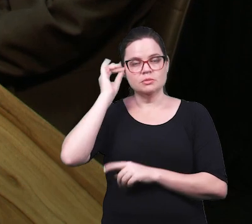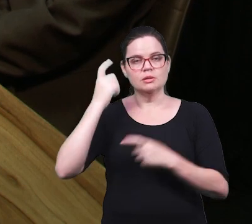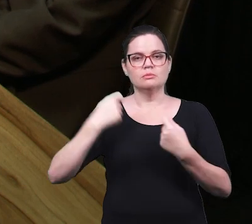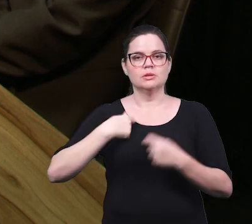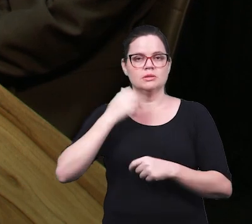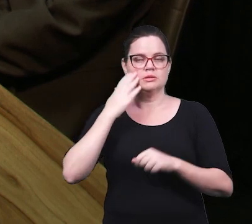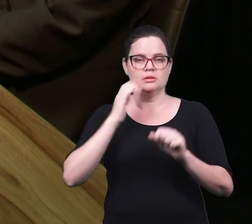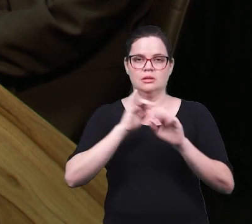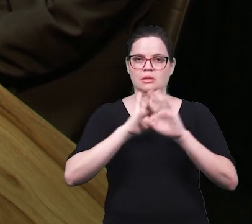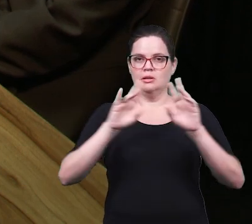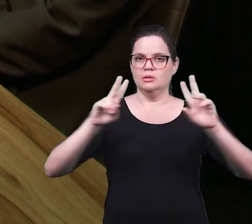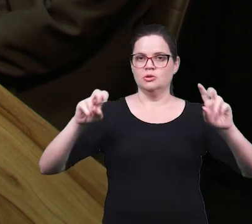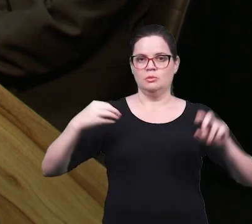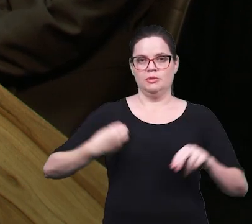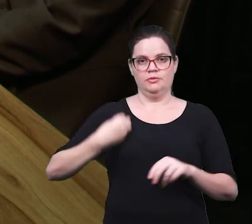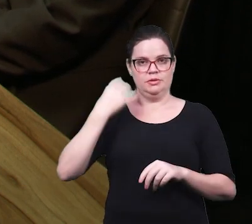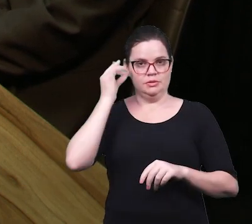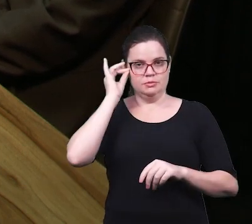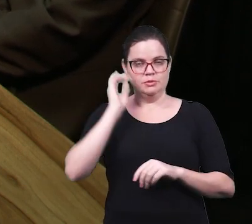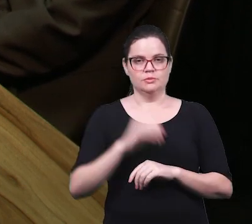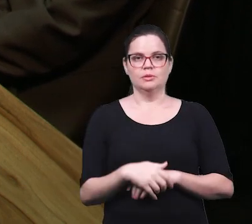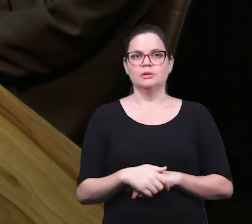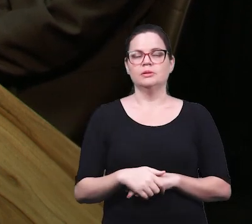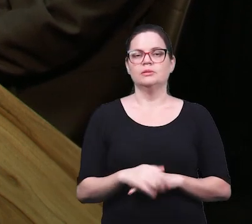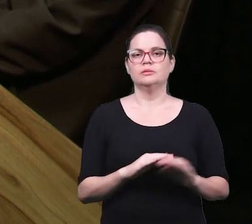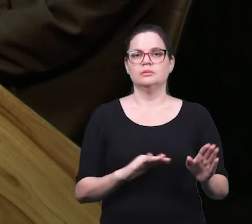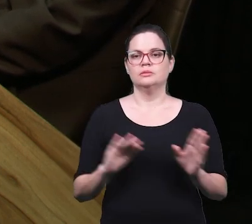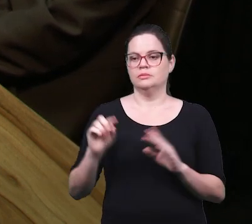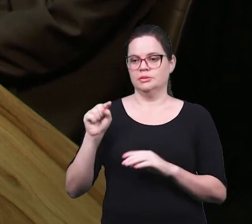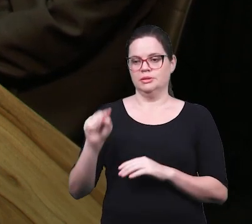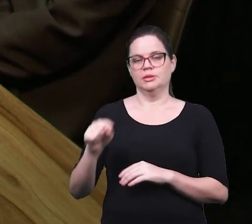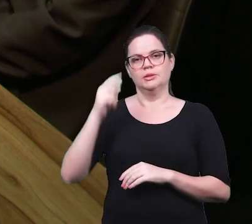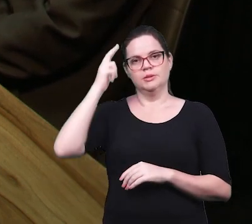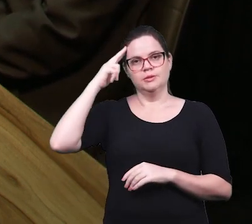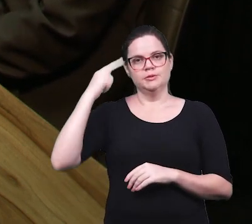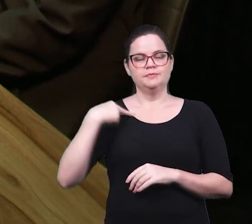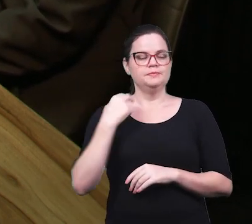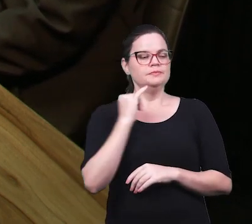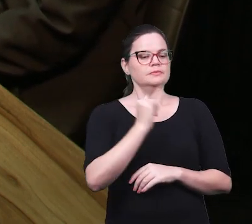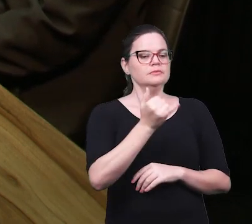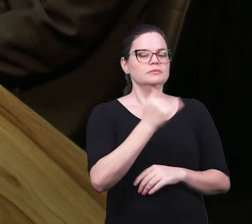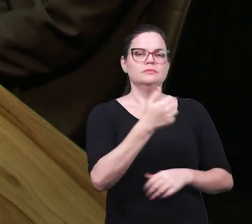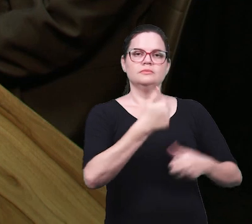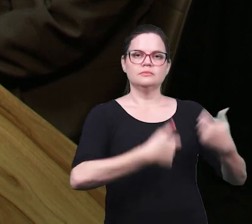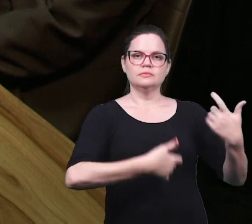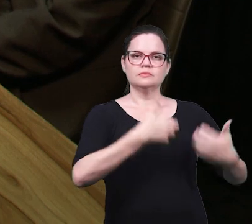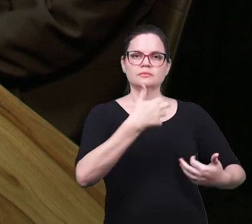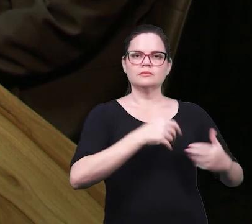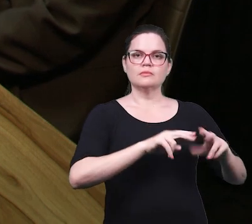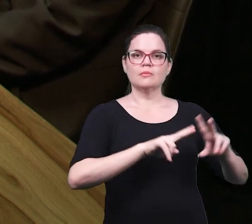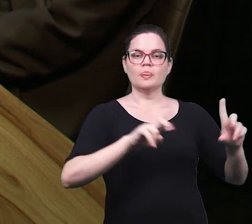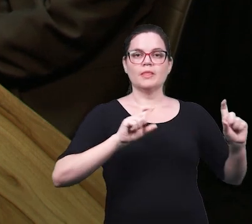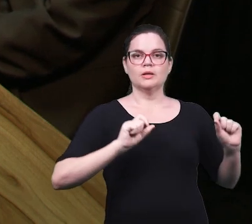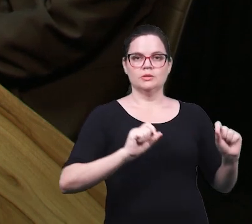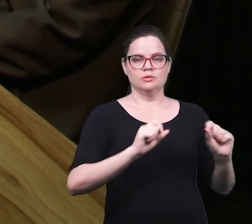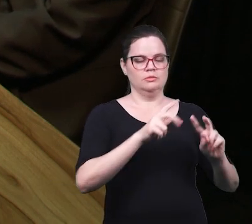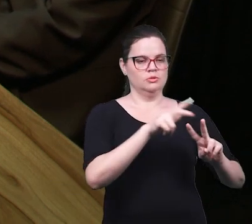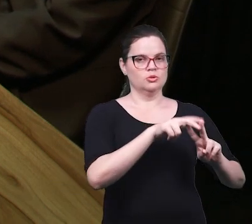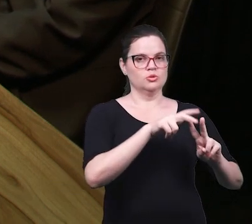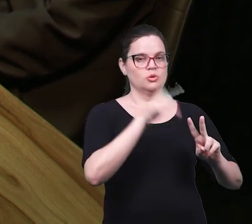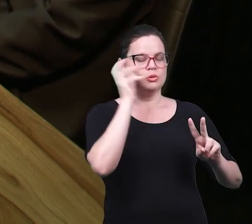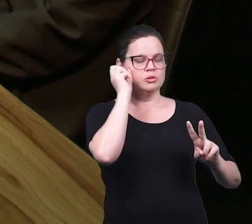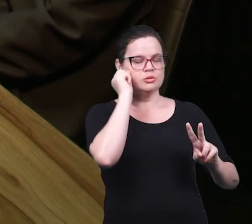Exatamente. E foi o que ele viveu. Nessa interpretação que José dá, então agora José interpreta que o